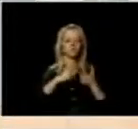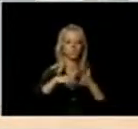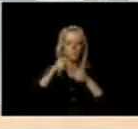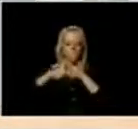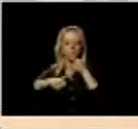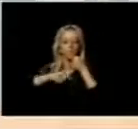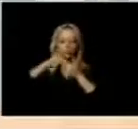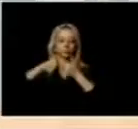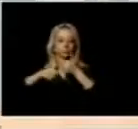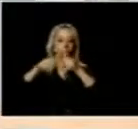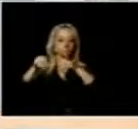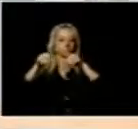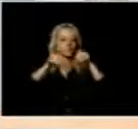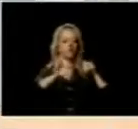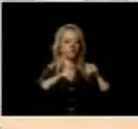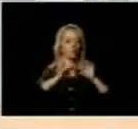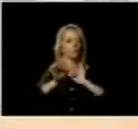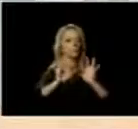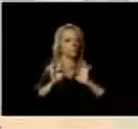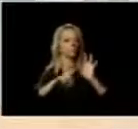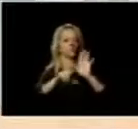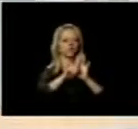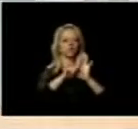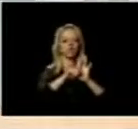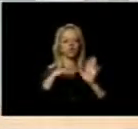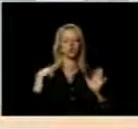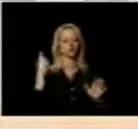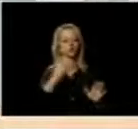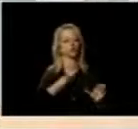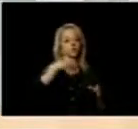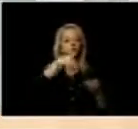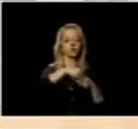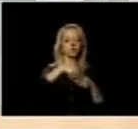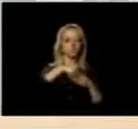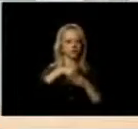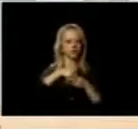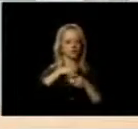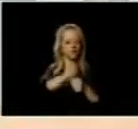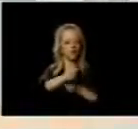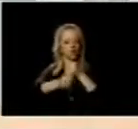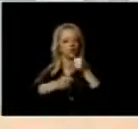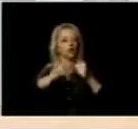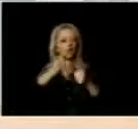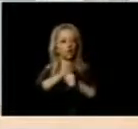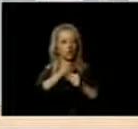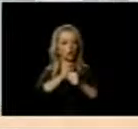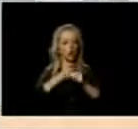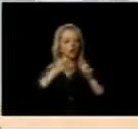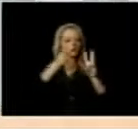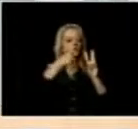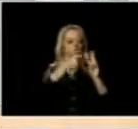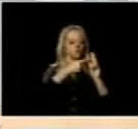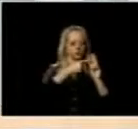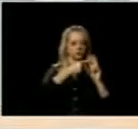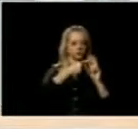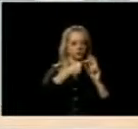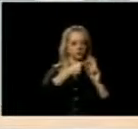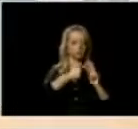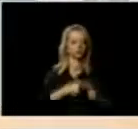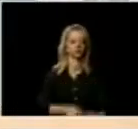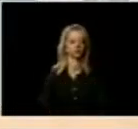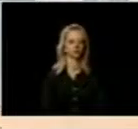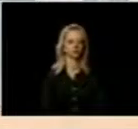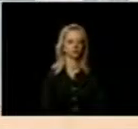deles dizendo que está criado o INCUT, o segundo dizendo que será anual, e um terceiro, que é efetivo, dizendo que vai